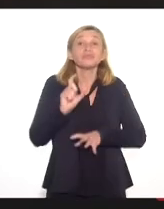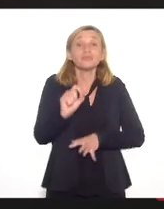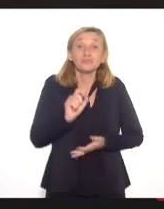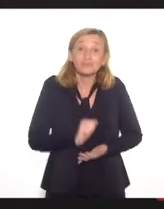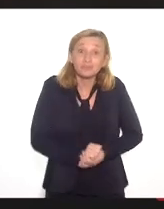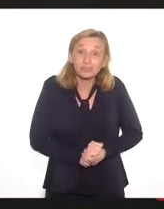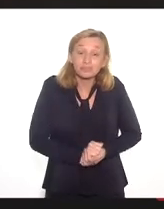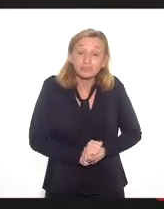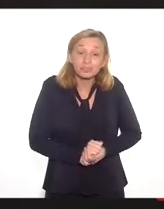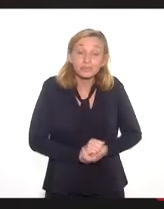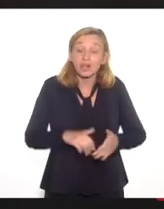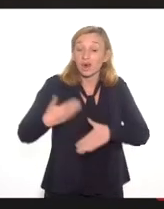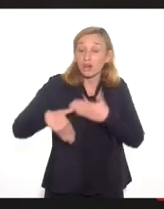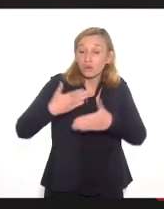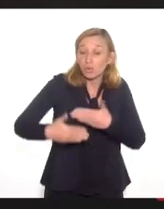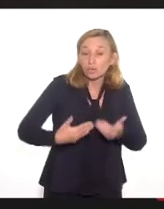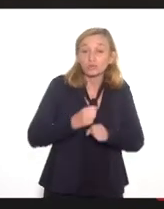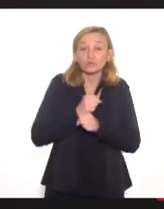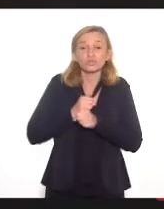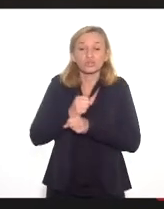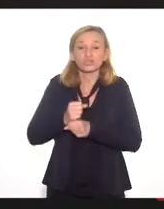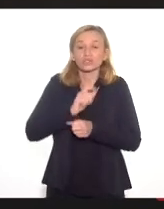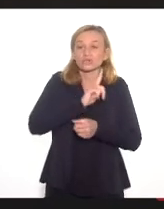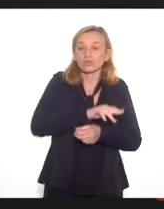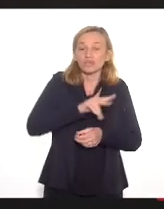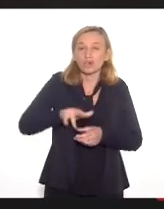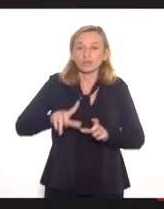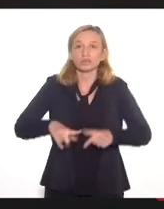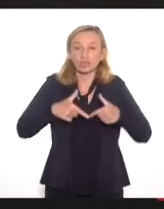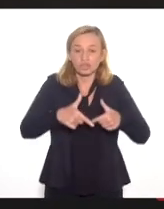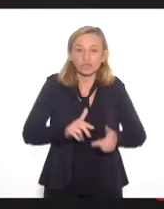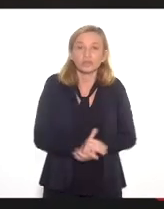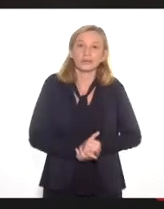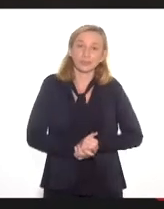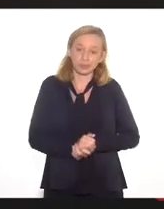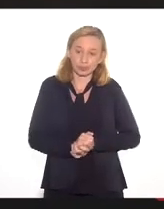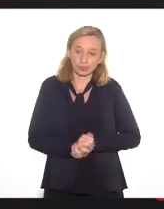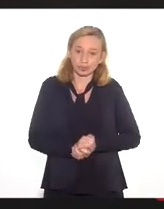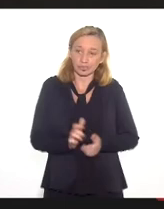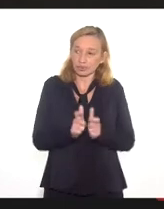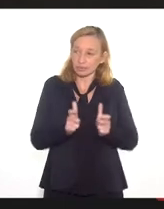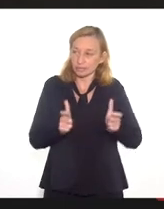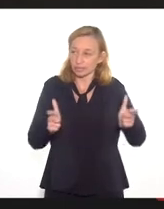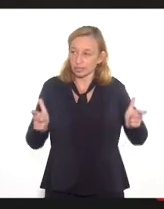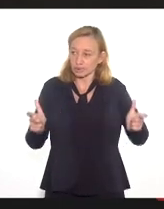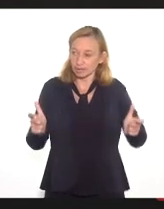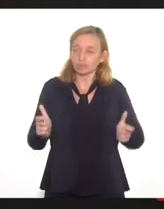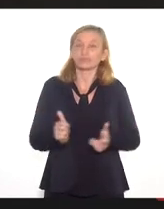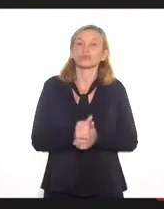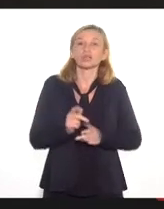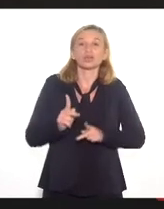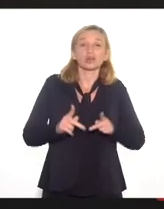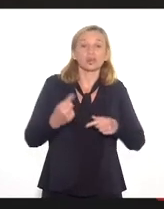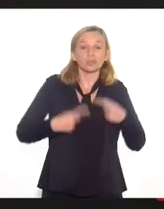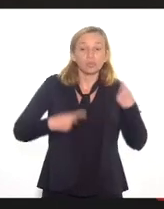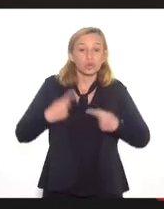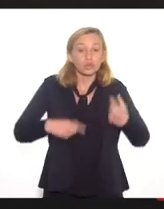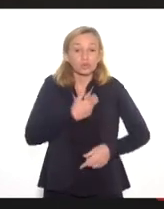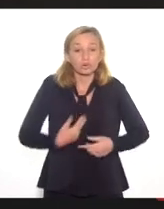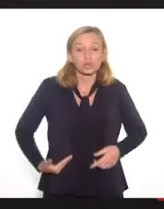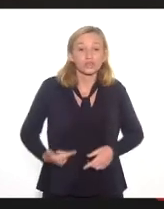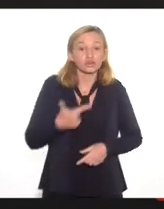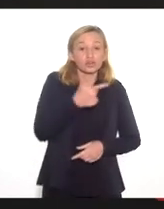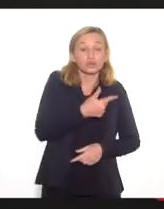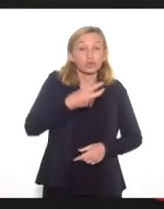ao longo desses anos uma série de outras ações vão crescendo em relação de políticas públicas até que em